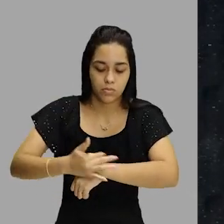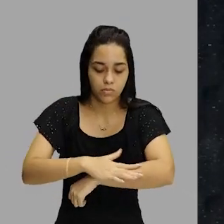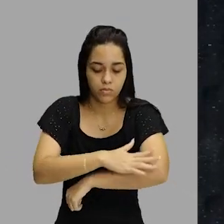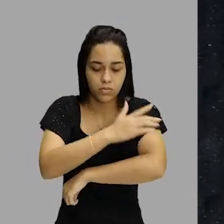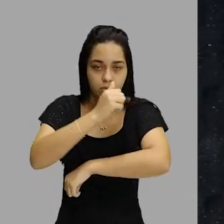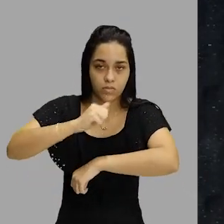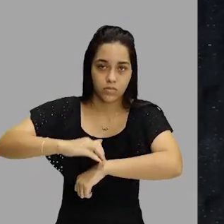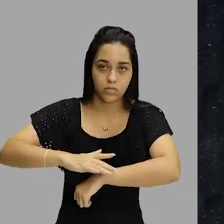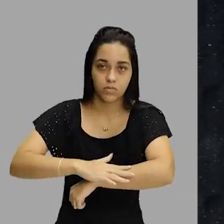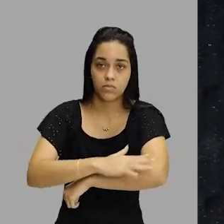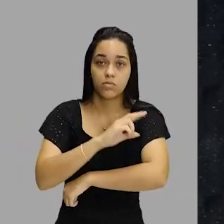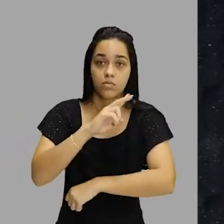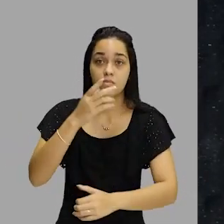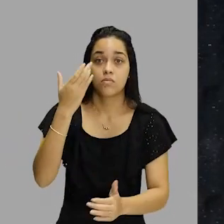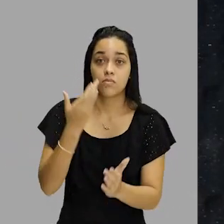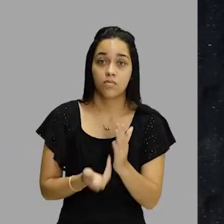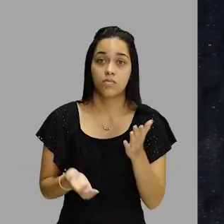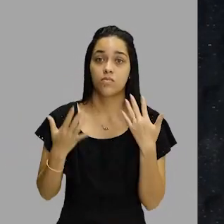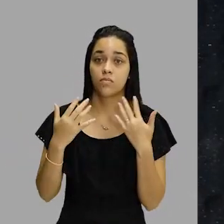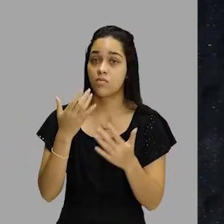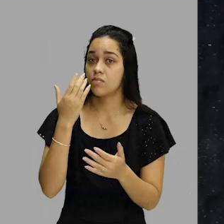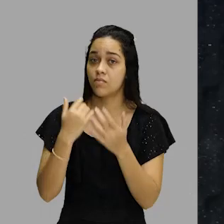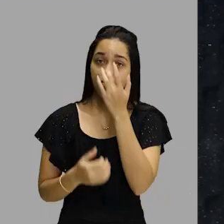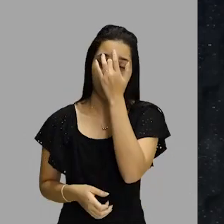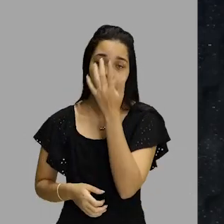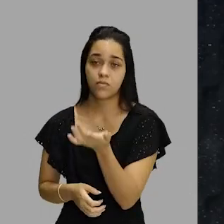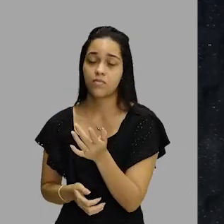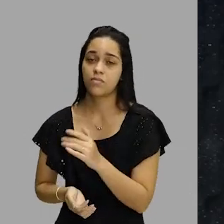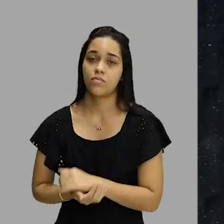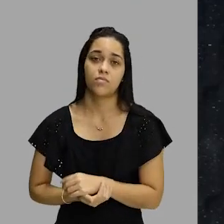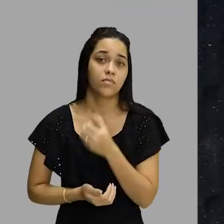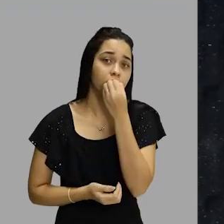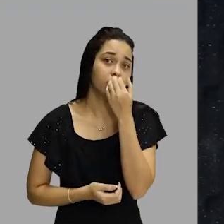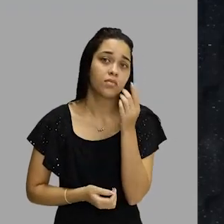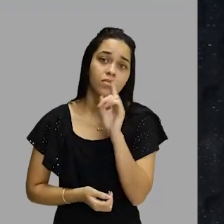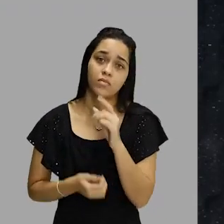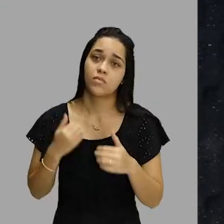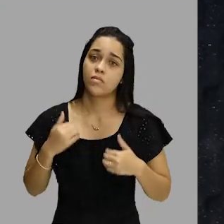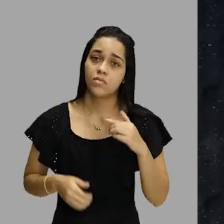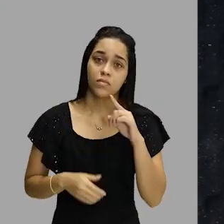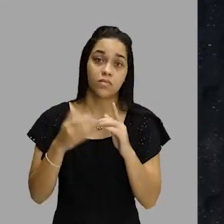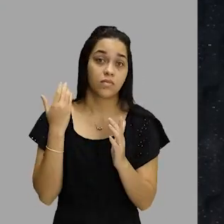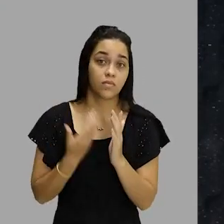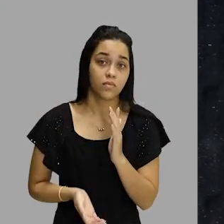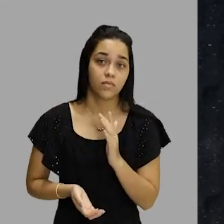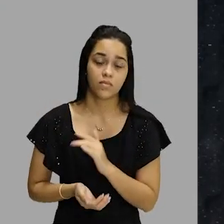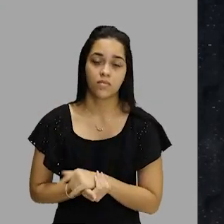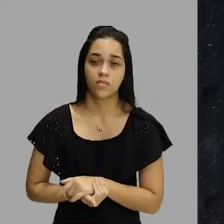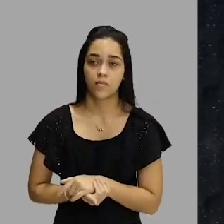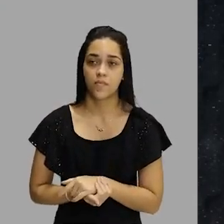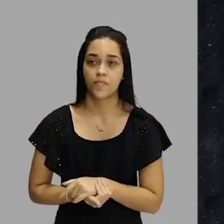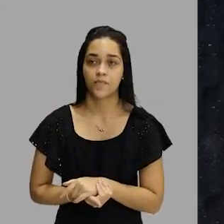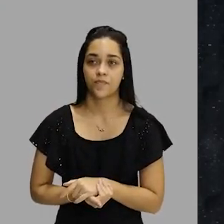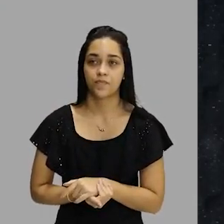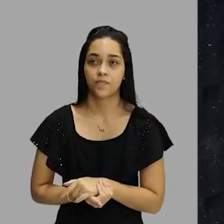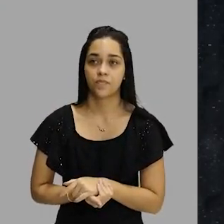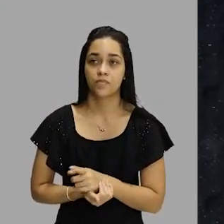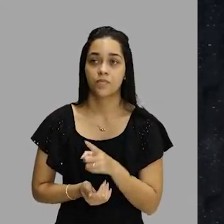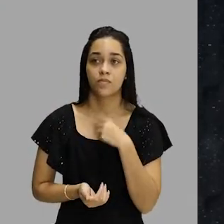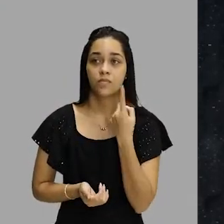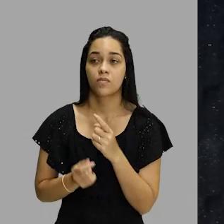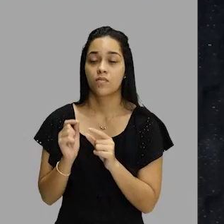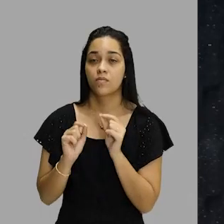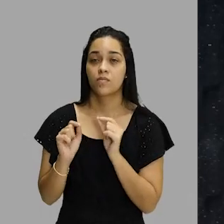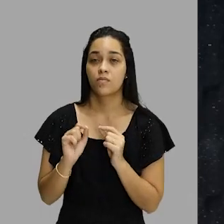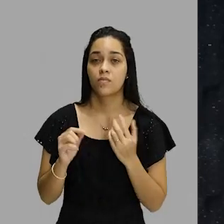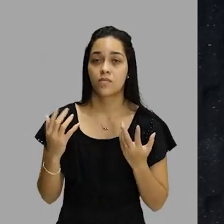circulando, você vai perder calor fácil. Então, não é interessante para o organismo você perder calor facilmente. Então, o nosso